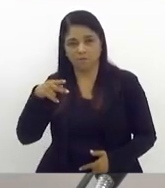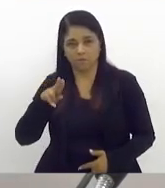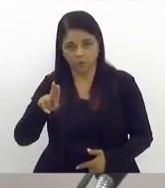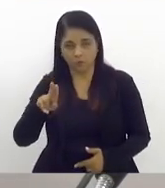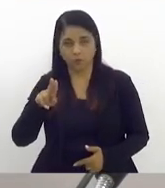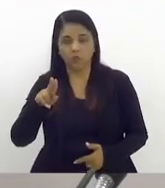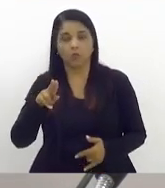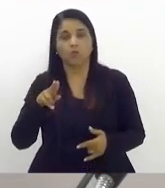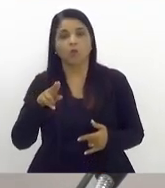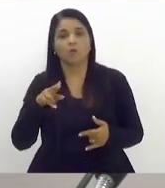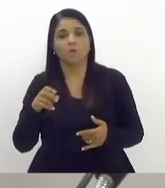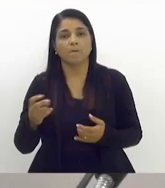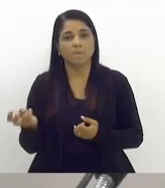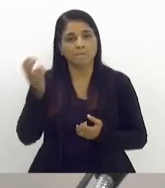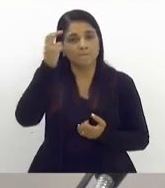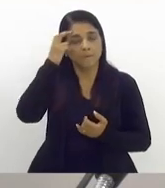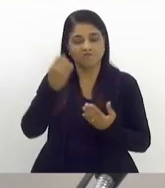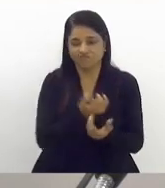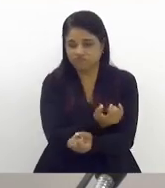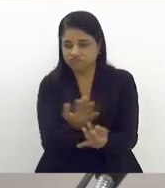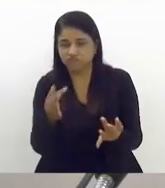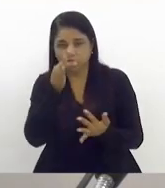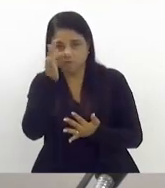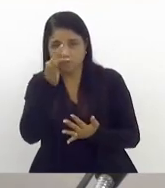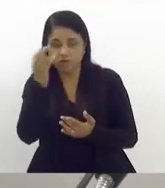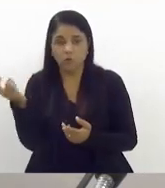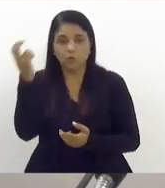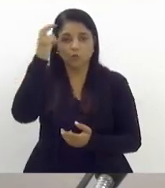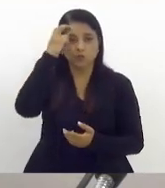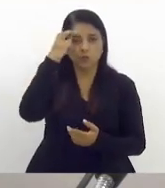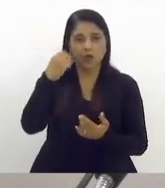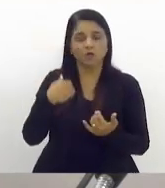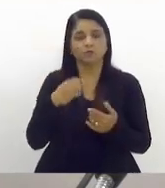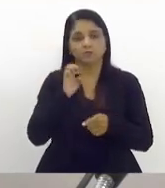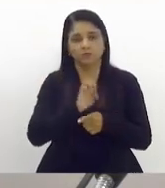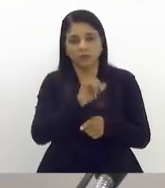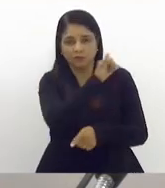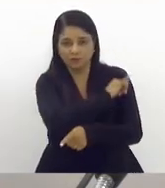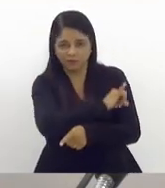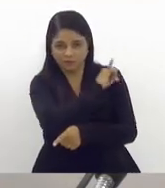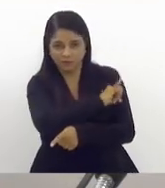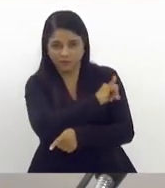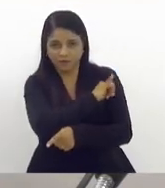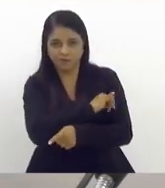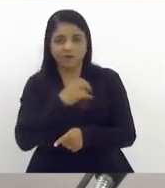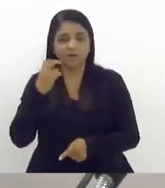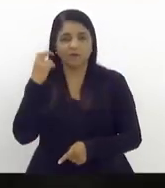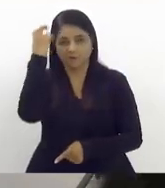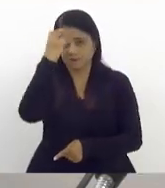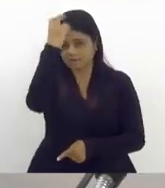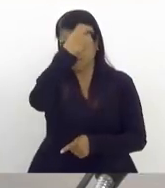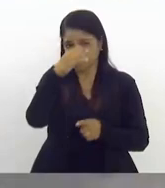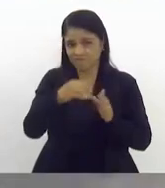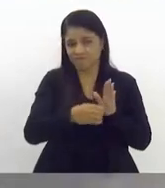público, ambiental, paisagístico, histórico e cultural do Estado do Rio de Janeiro, para parecer, deputada Verônica